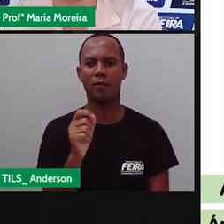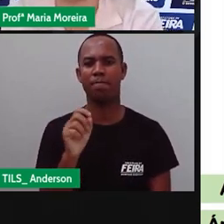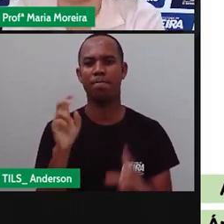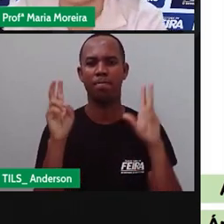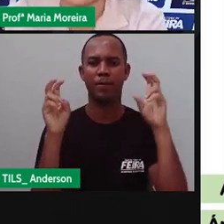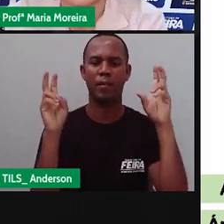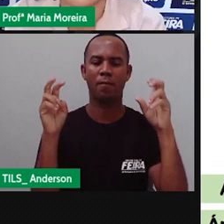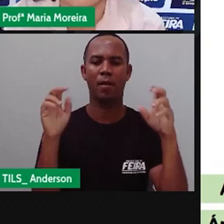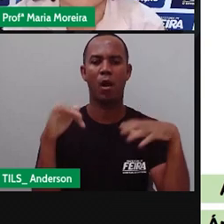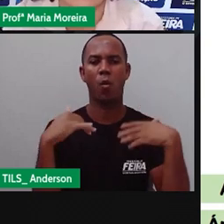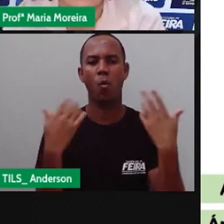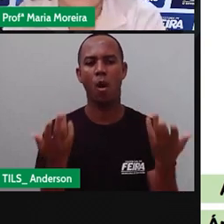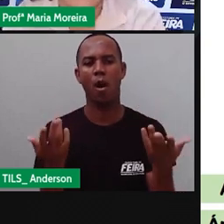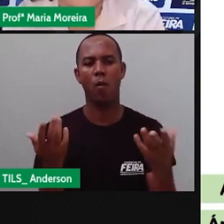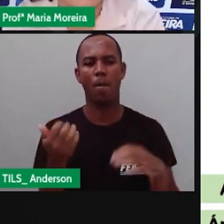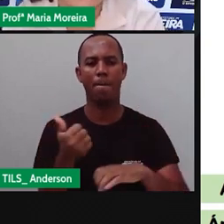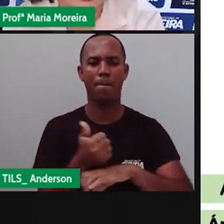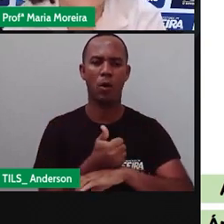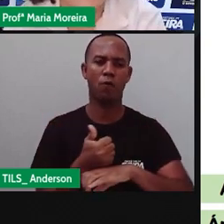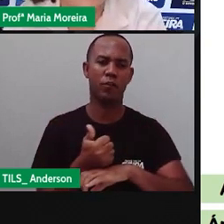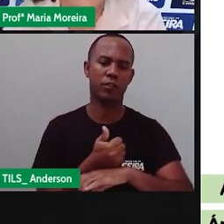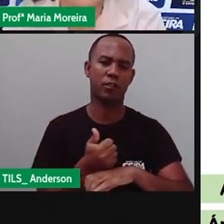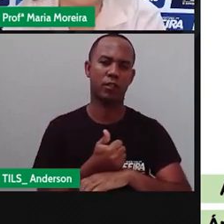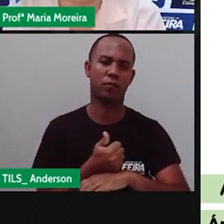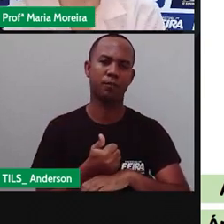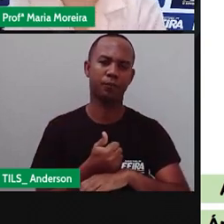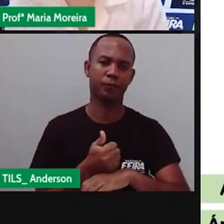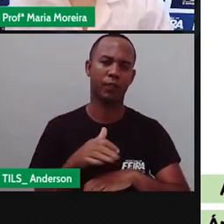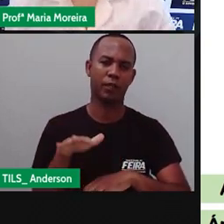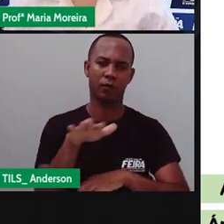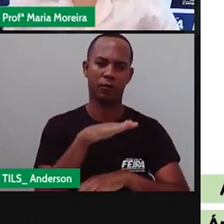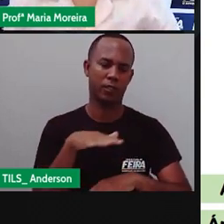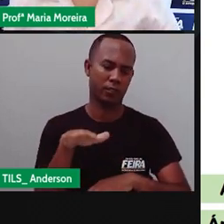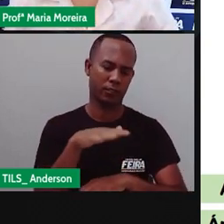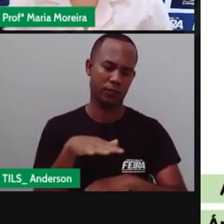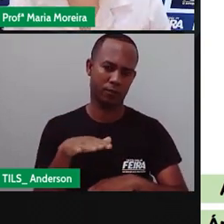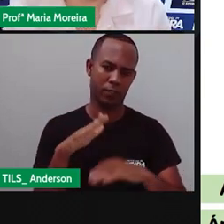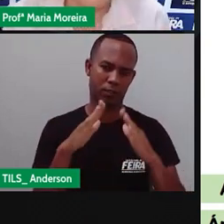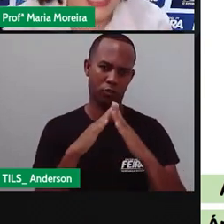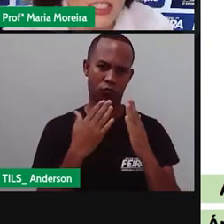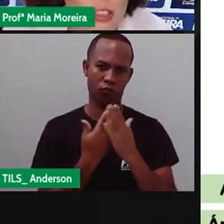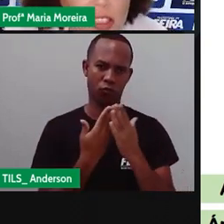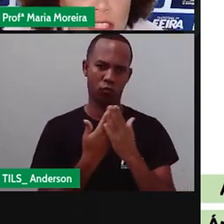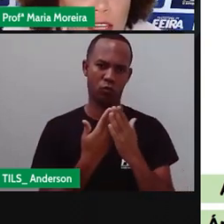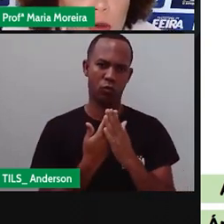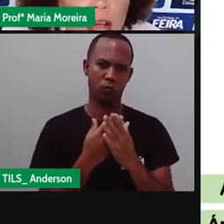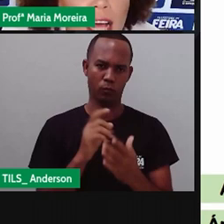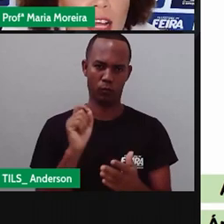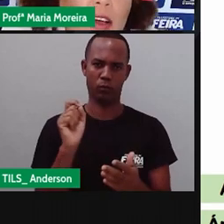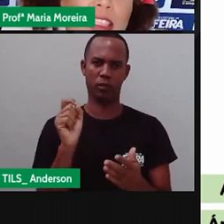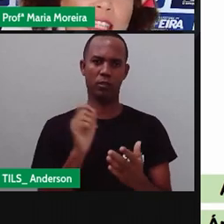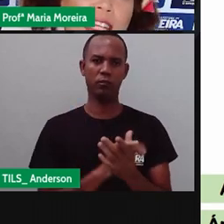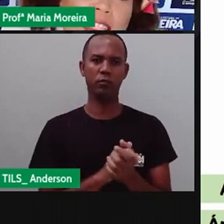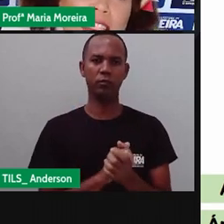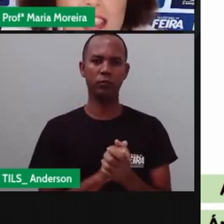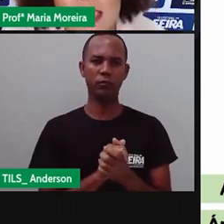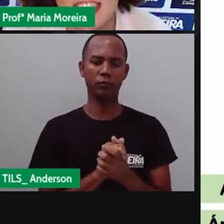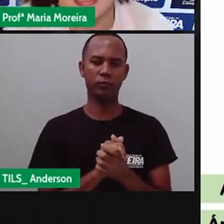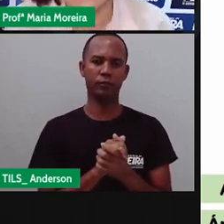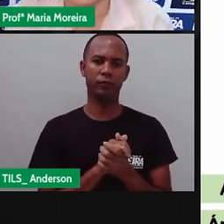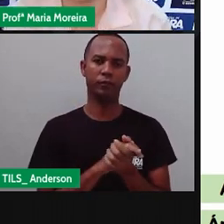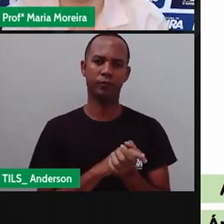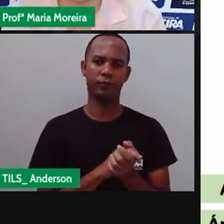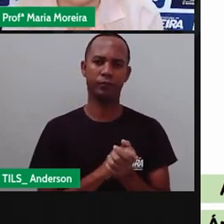será a profissão, né? Nossa área de conhecimento deixa eu afastar assim, que eu já estava aqui, ó, com a cara quase na tela